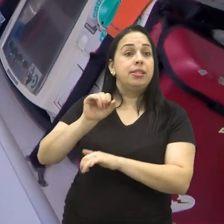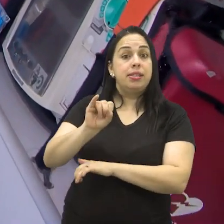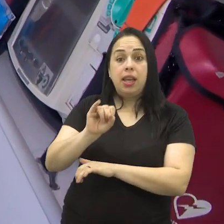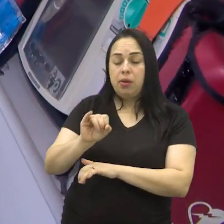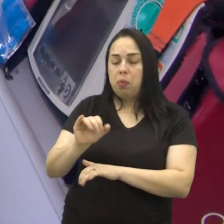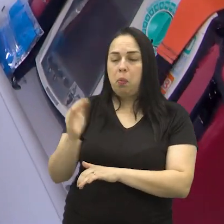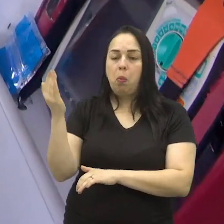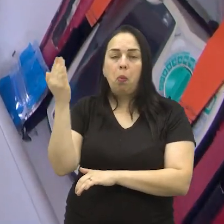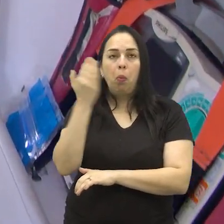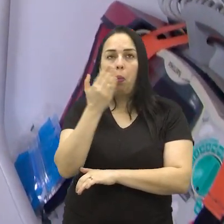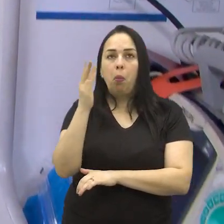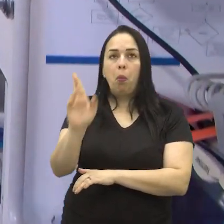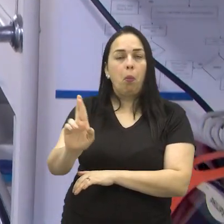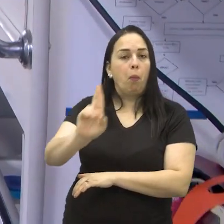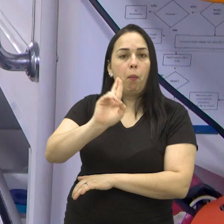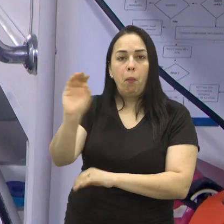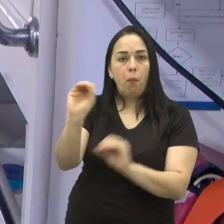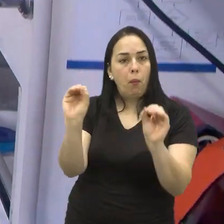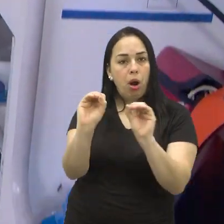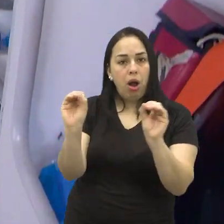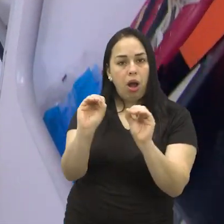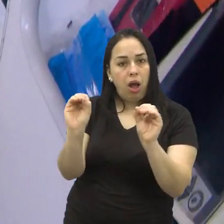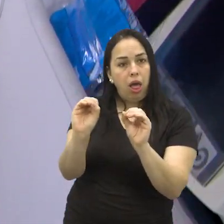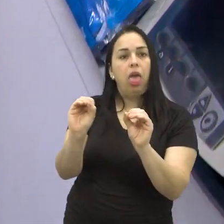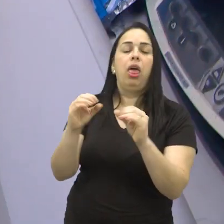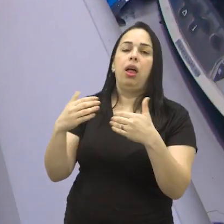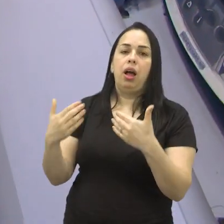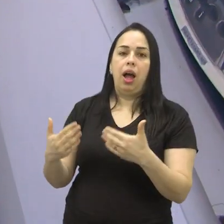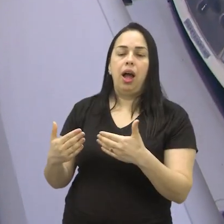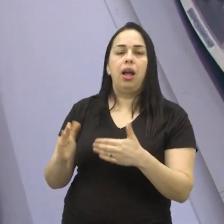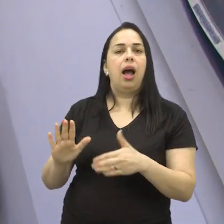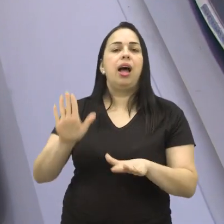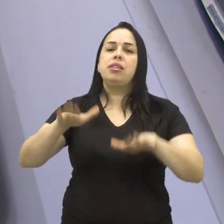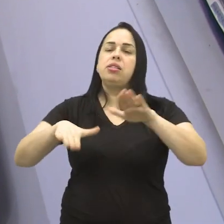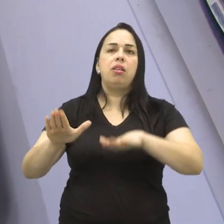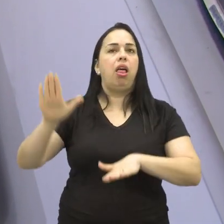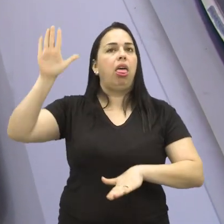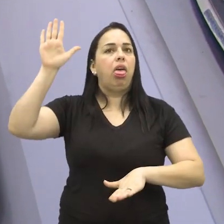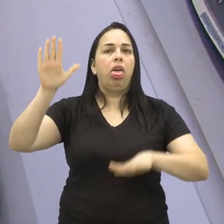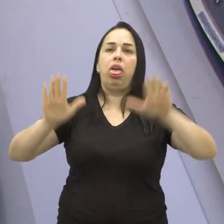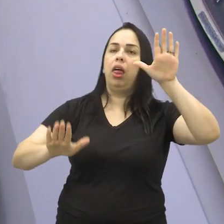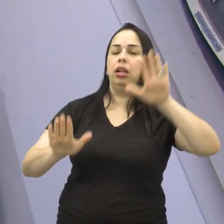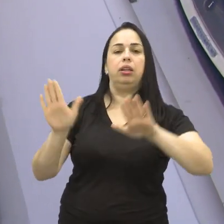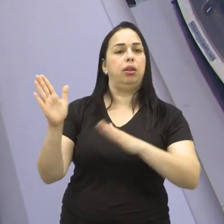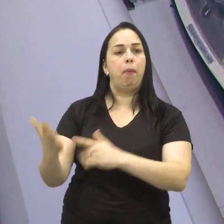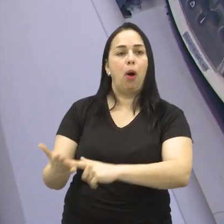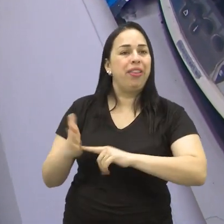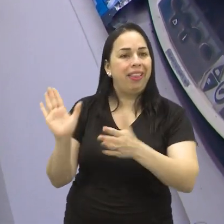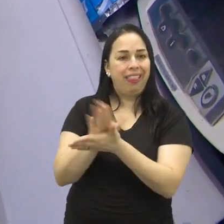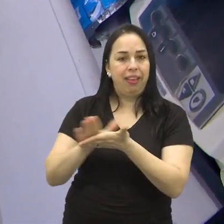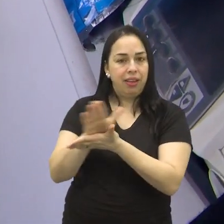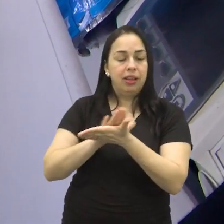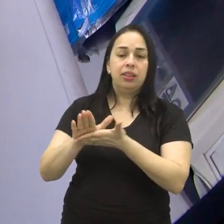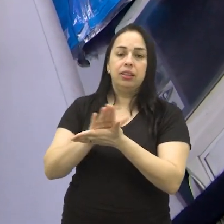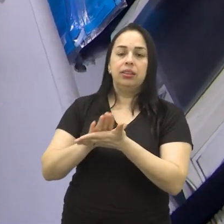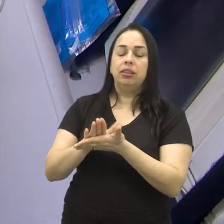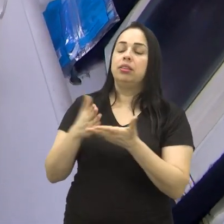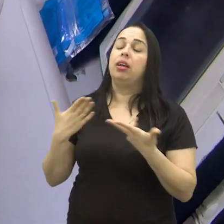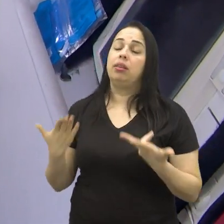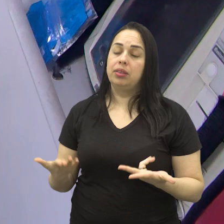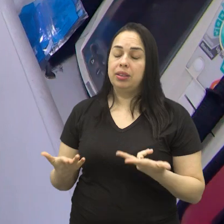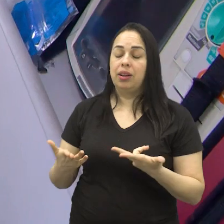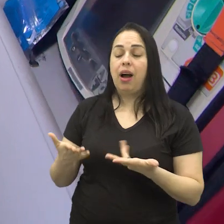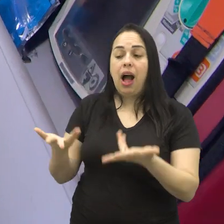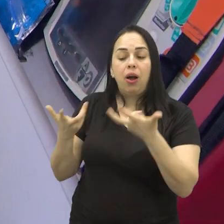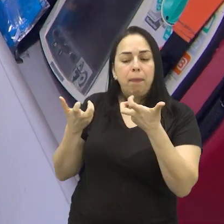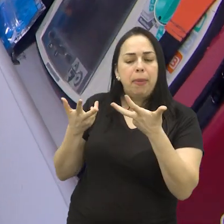Caso o paciente não tenha resposta, ele não levanta o braço, ele não fala nada, a gente olha